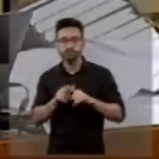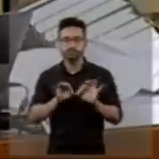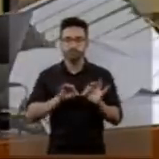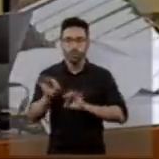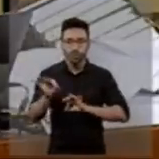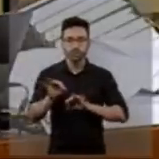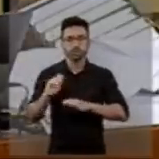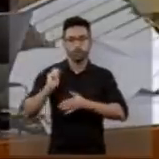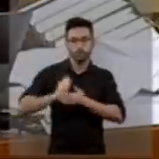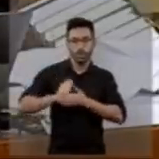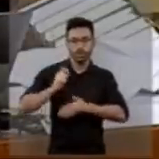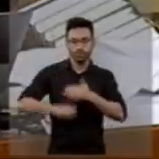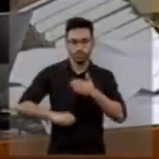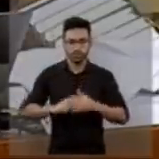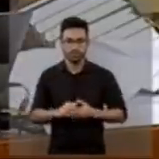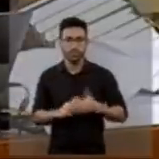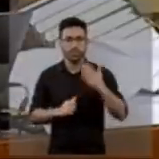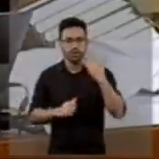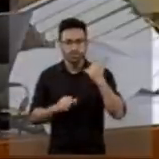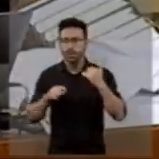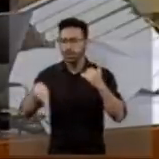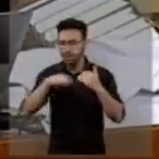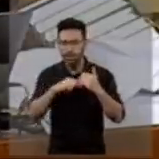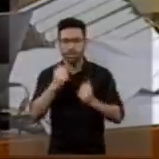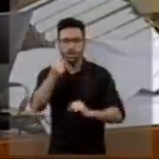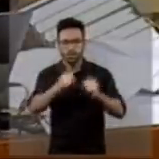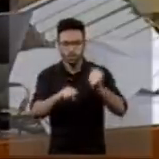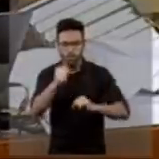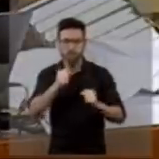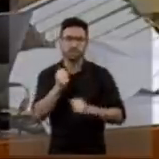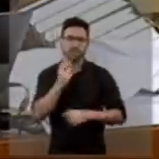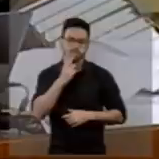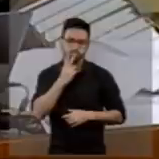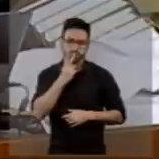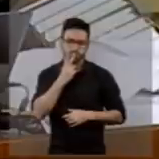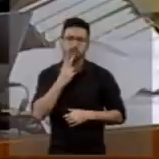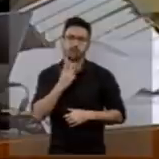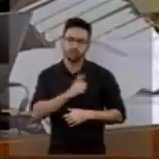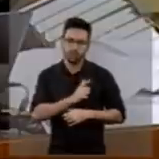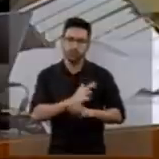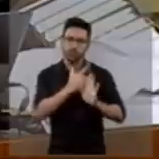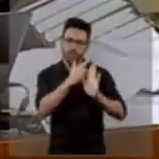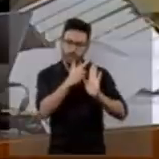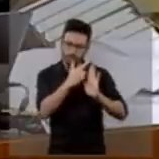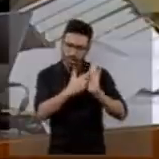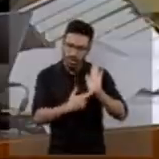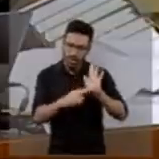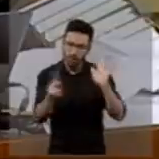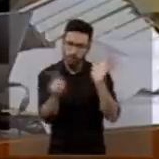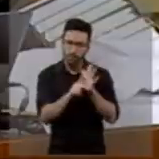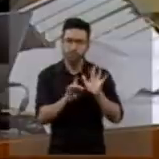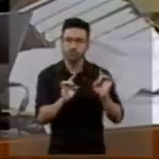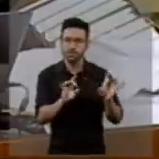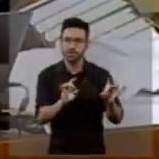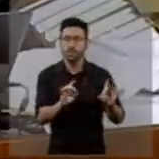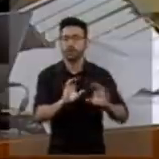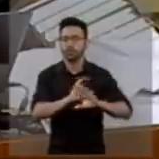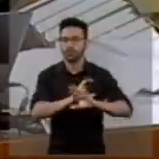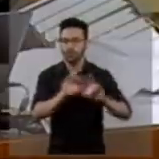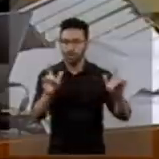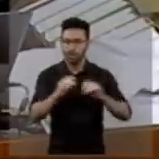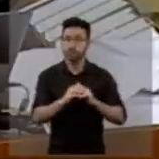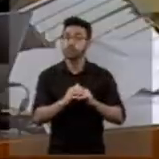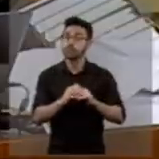entendo que a indústria tabagista pode sim submeter-se a um regime especial, pode sim ter o seu